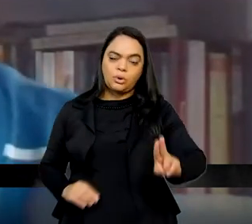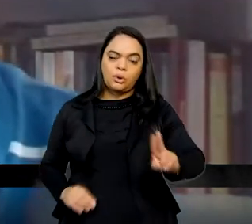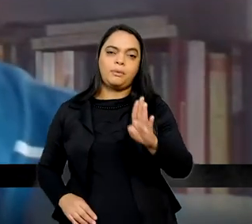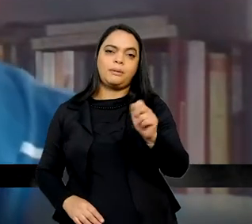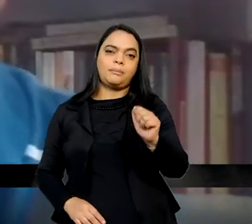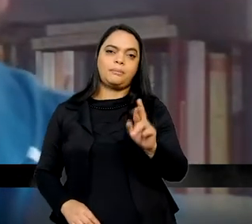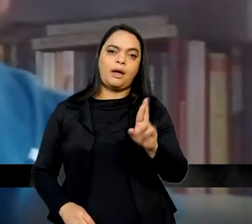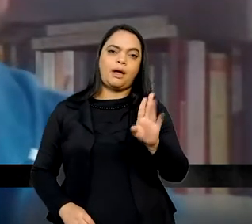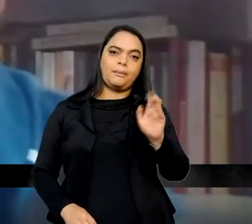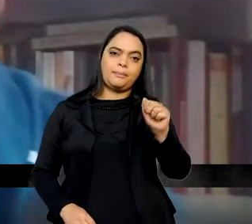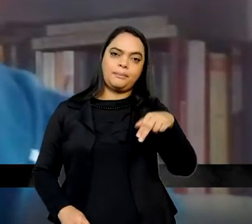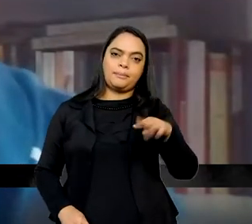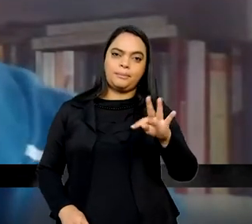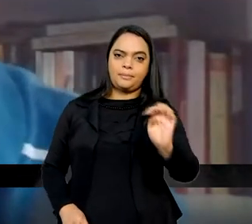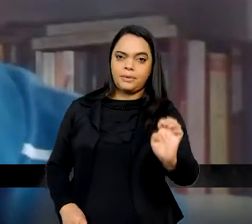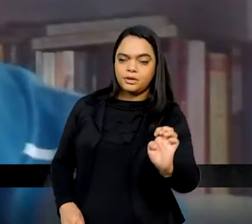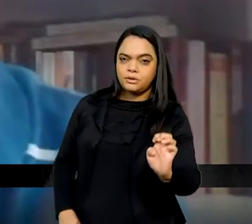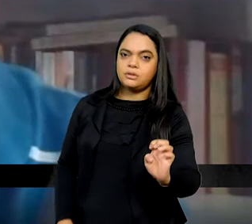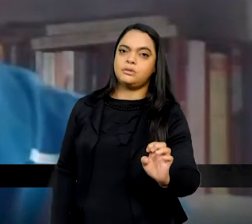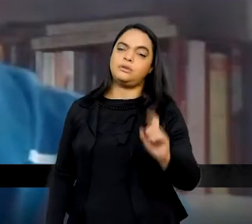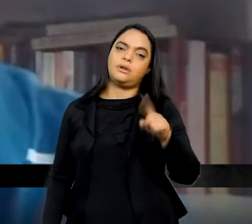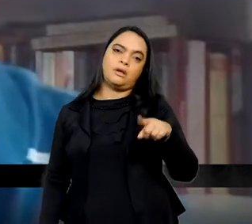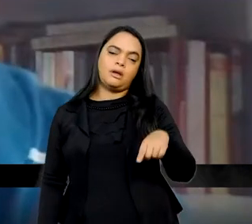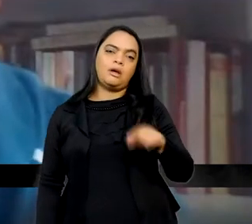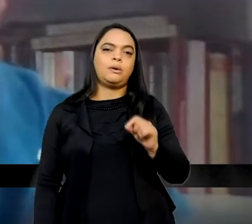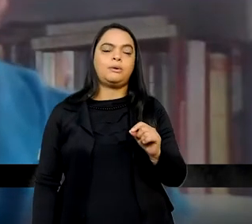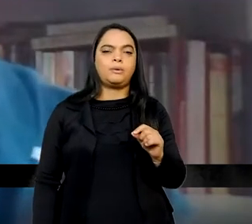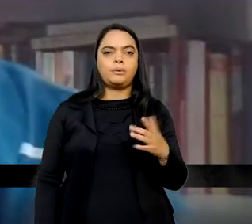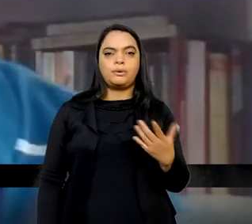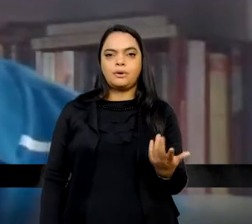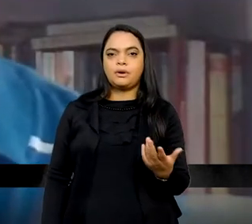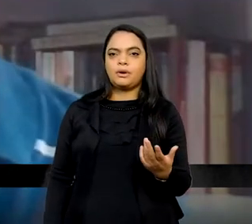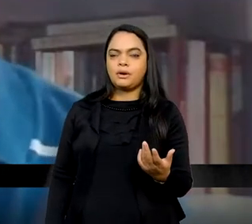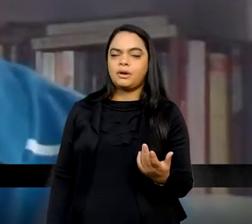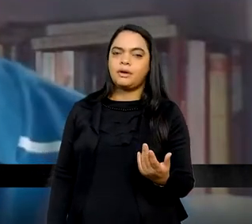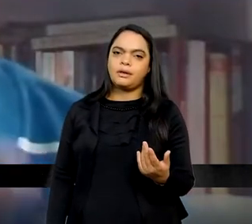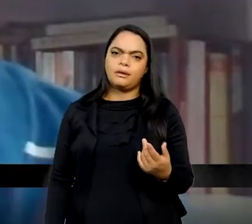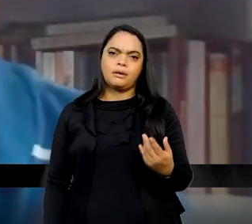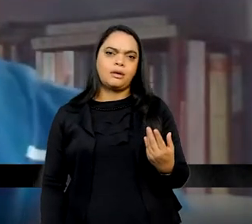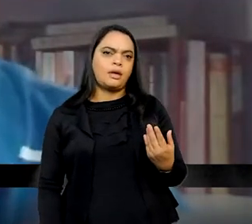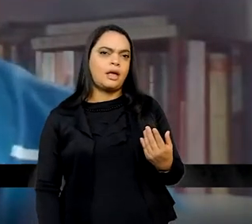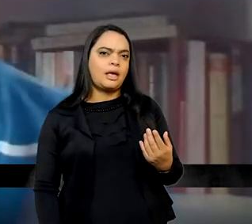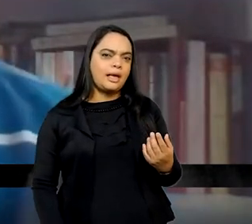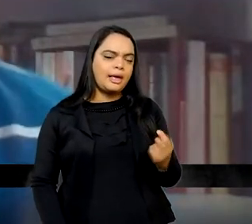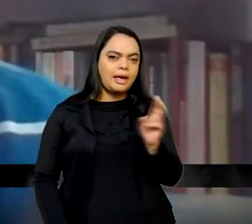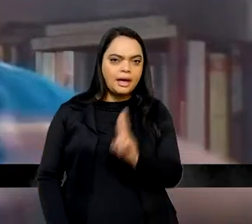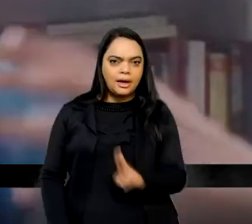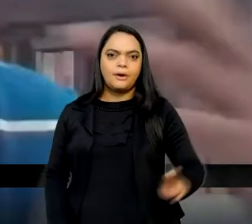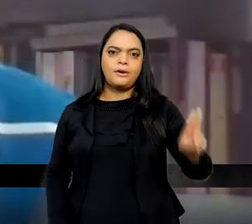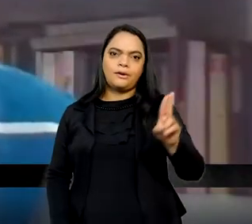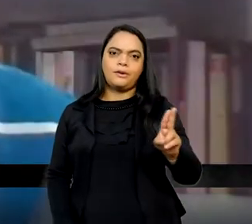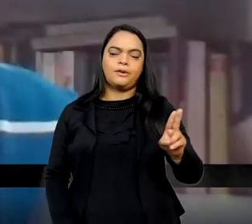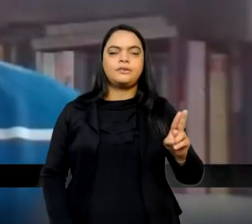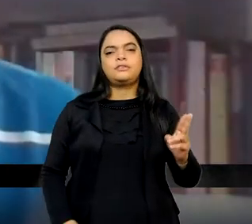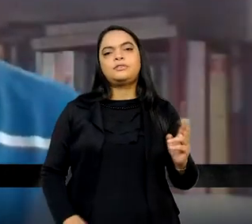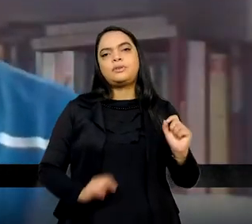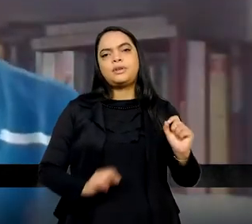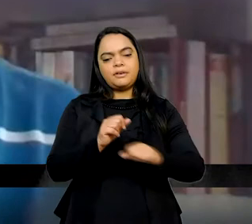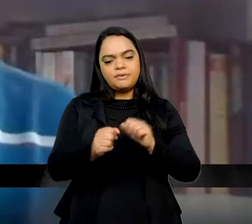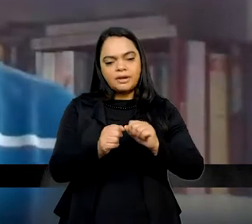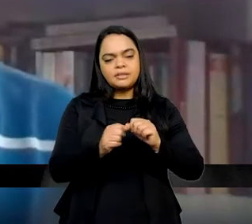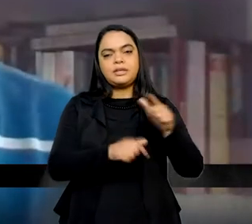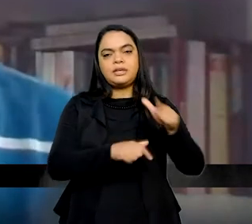Arruando, né, que era um nome que Glória, né, professora da universidade, fazia muito, acredito, com os seus alunos, e